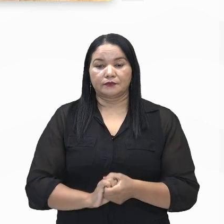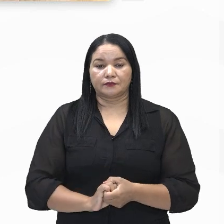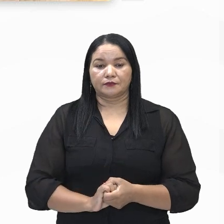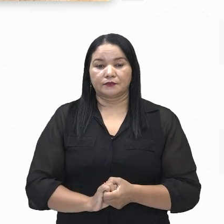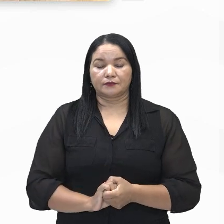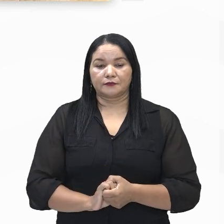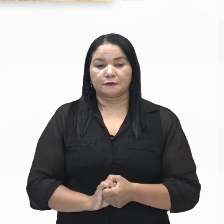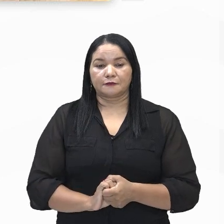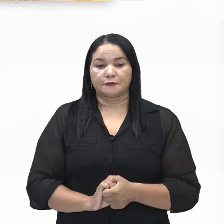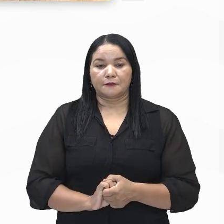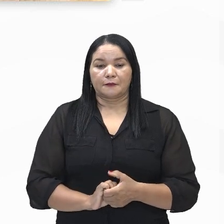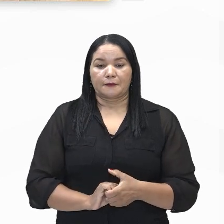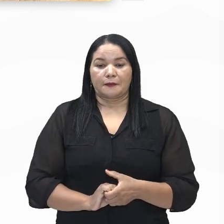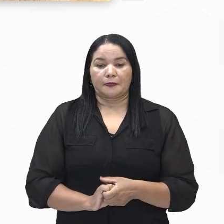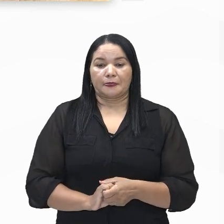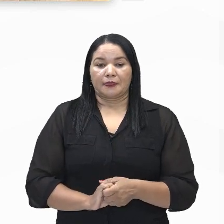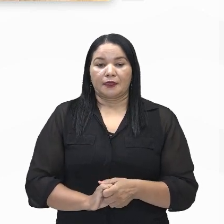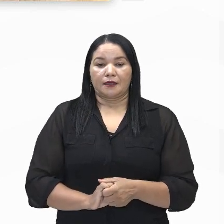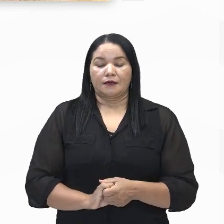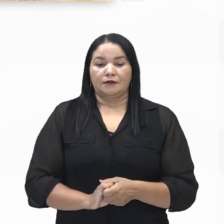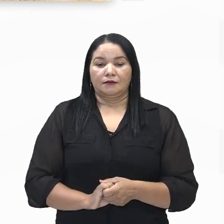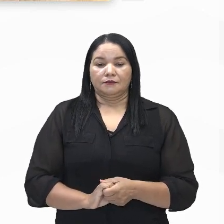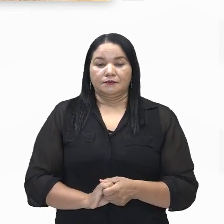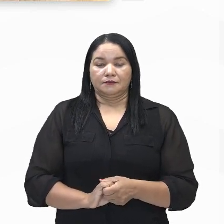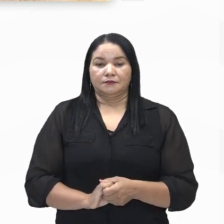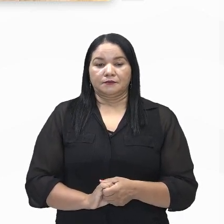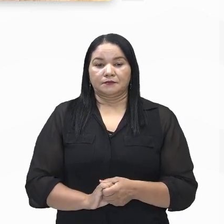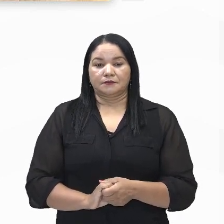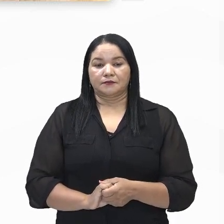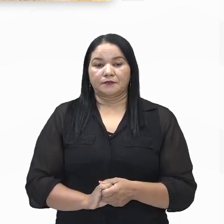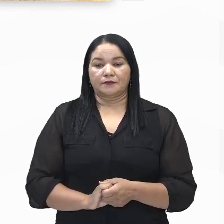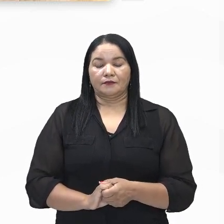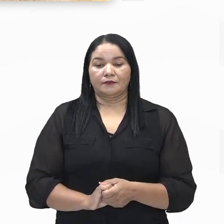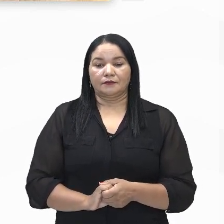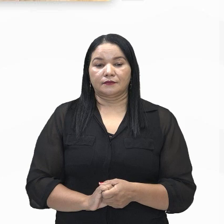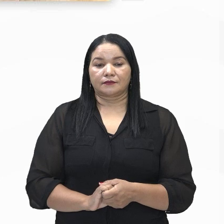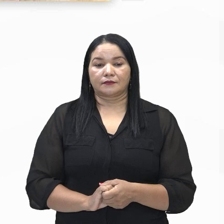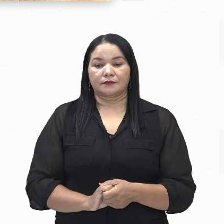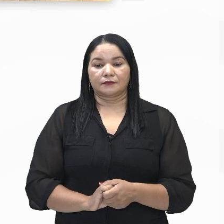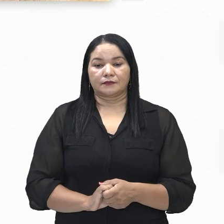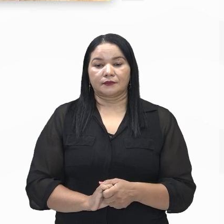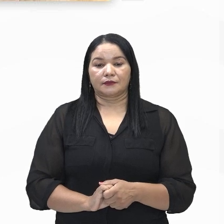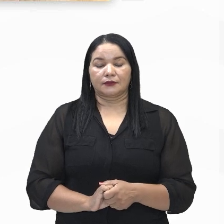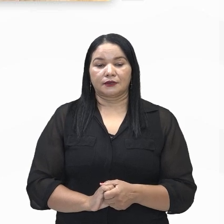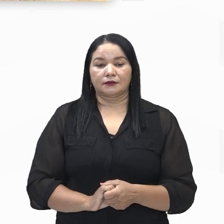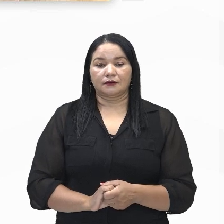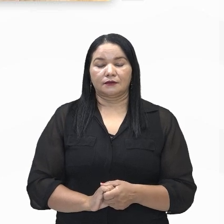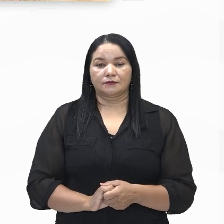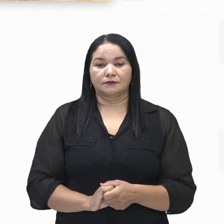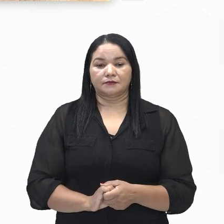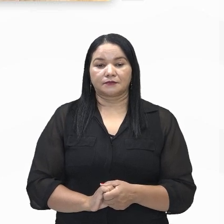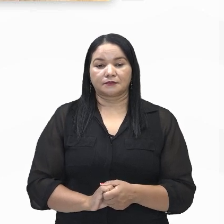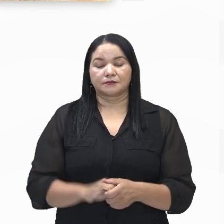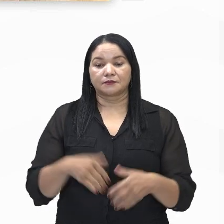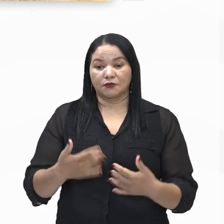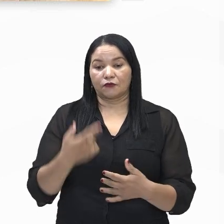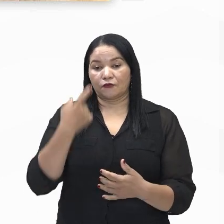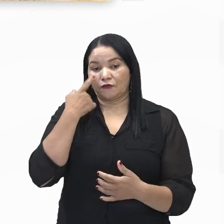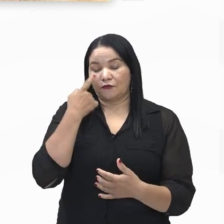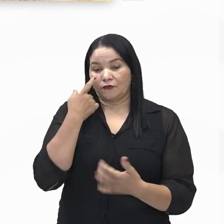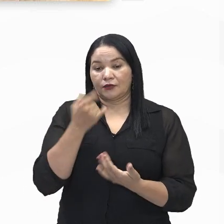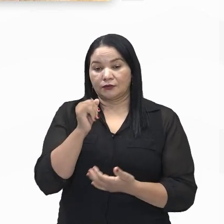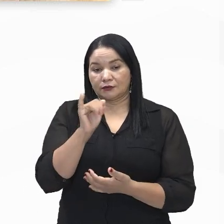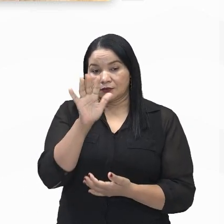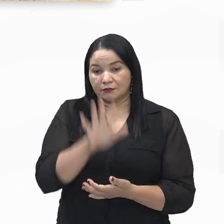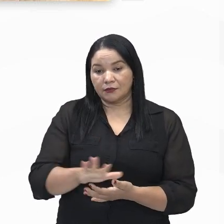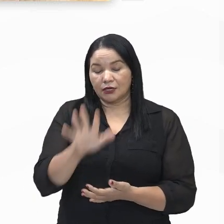em seguida, nós temos o próximo, a educação. Dê uma olhada aqui nessa imagem,